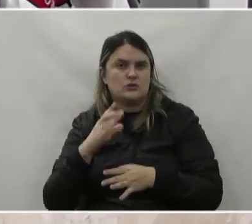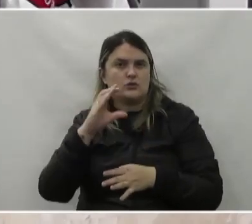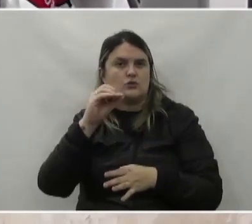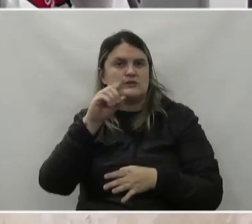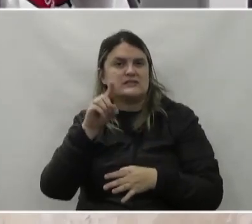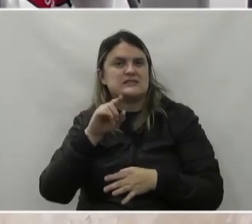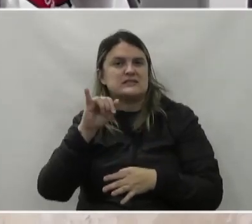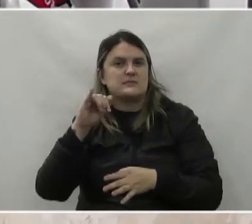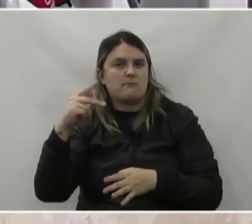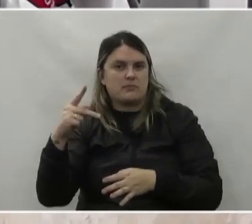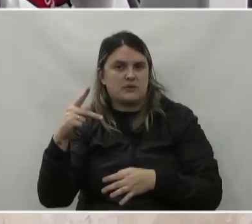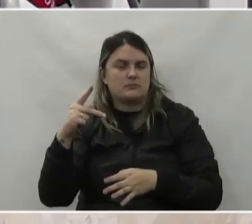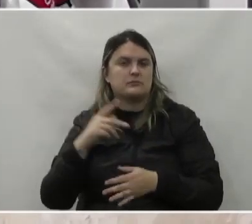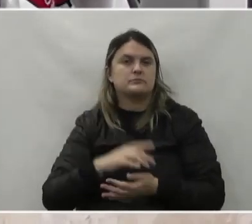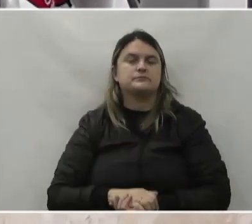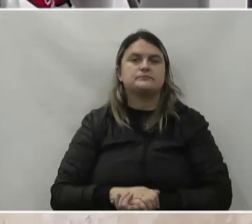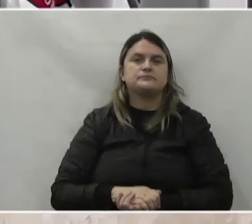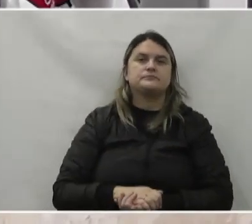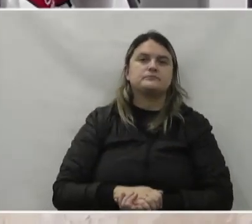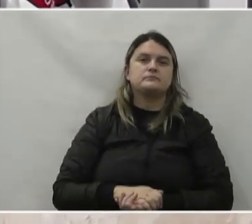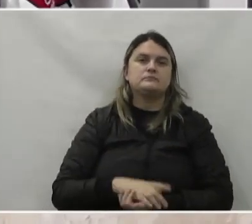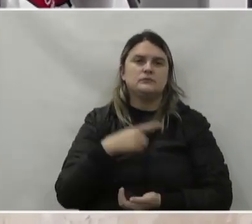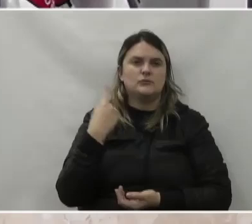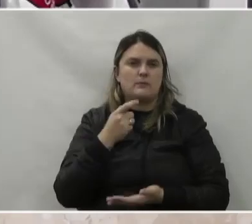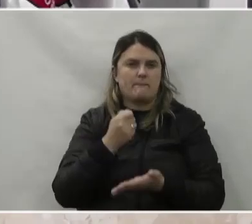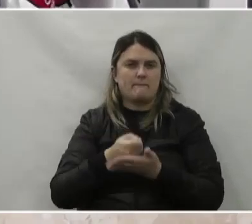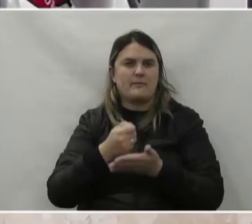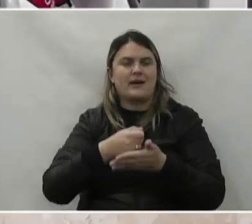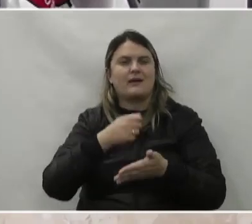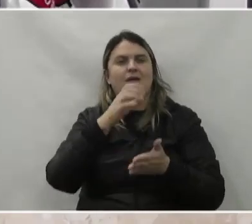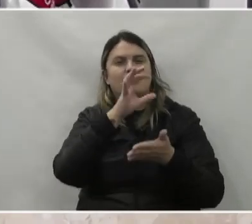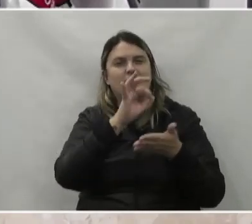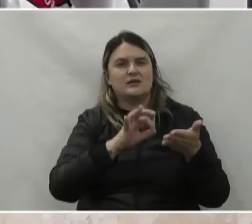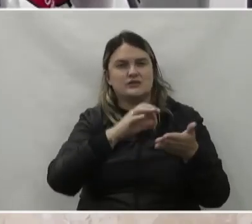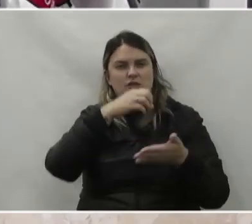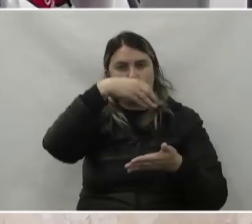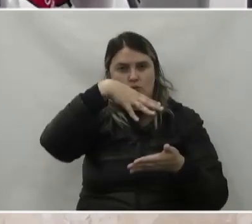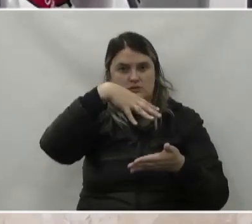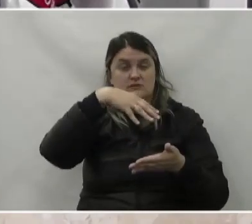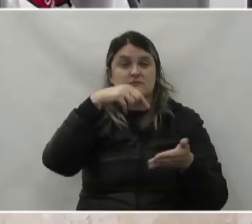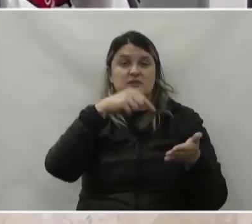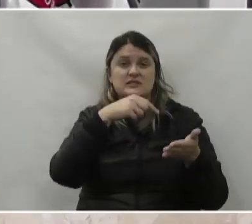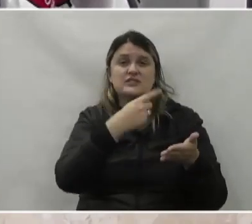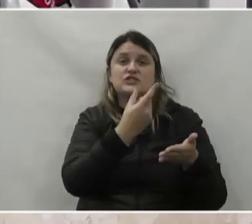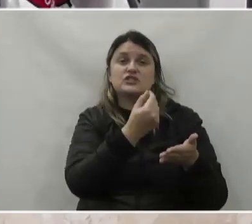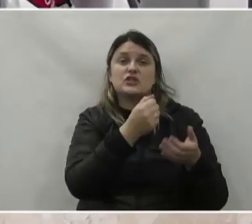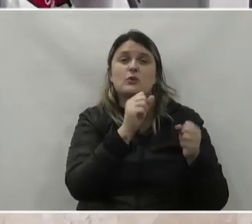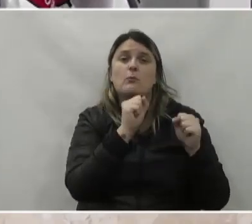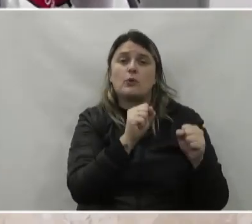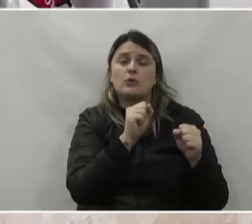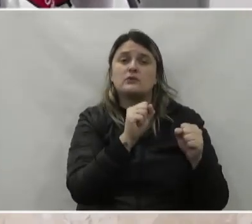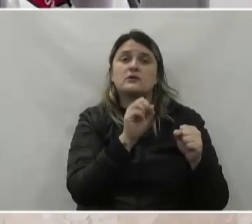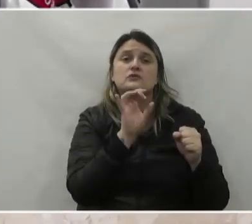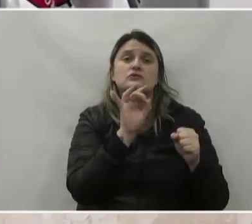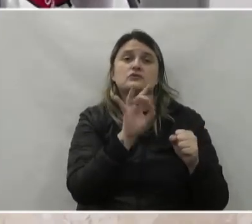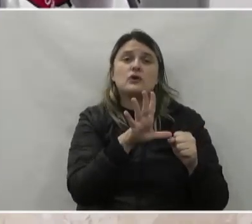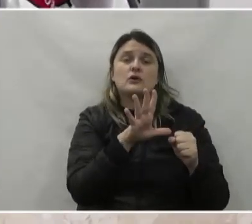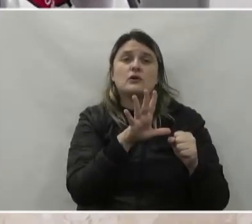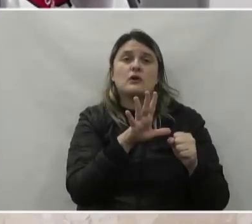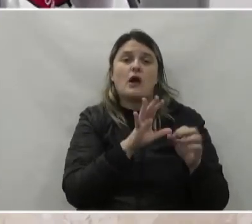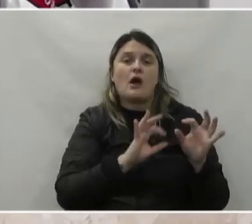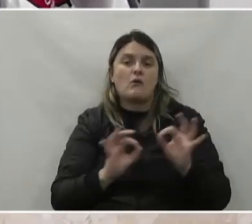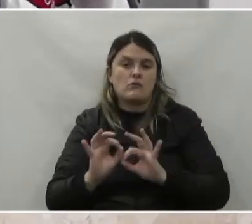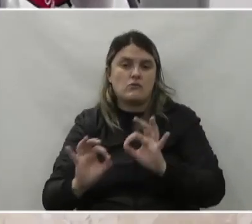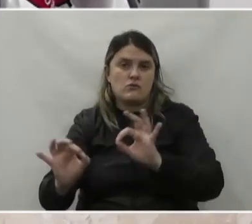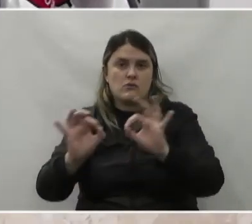é a contribuição que nós pagamos de iluminação pública. Esse dinheiro só pode ser usado para